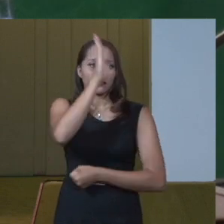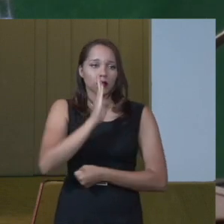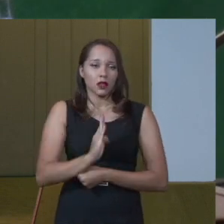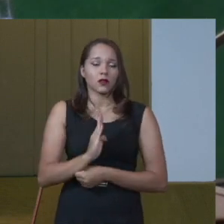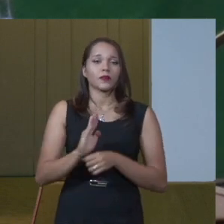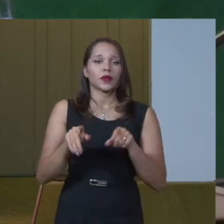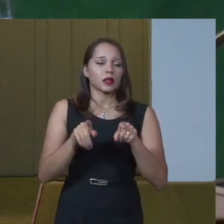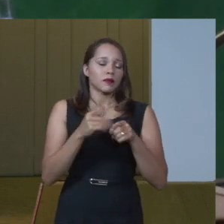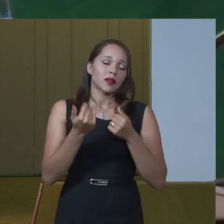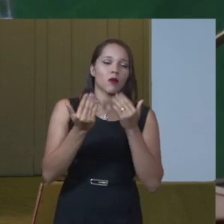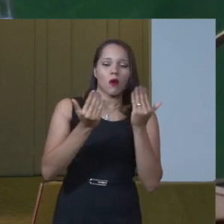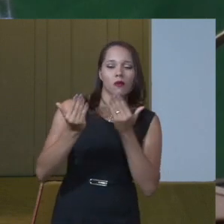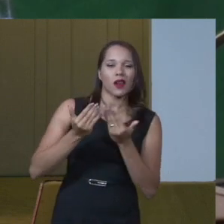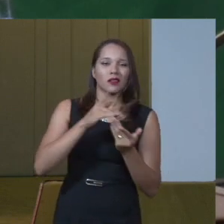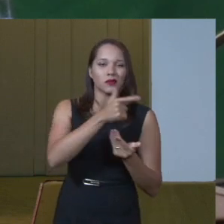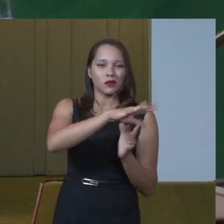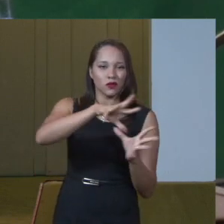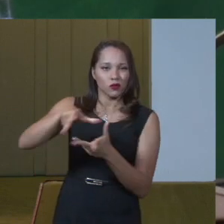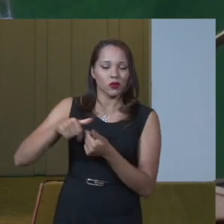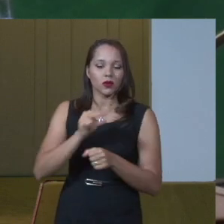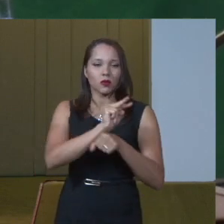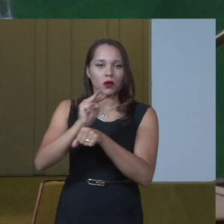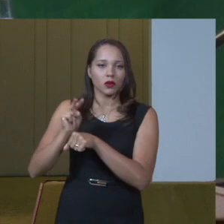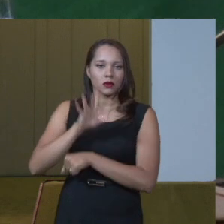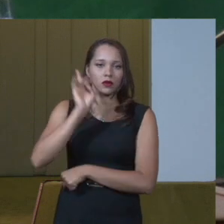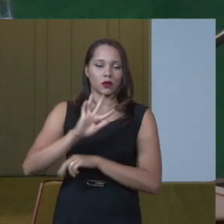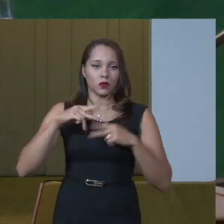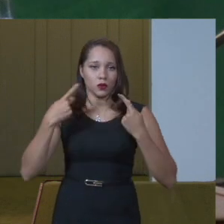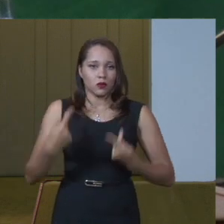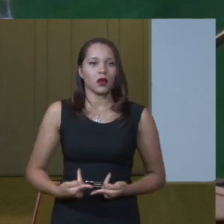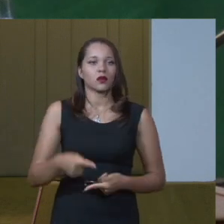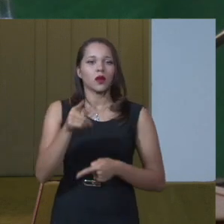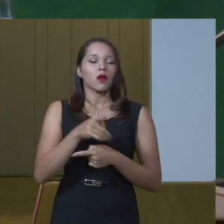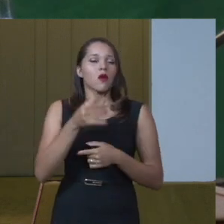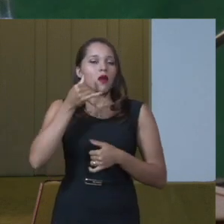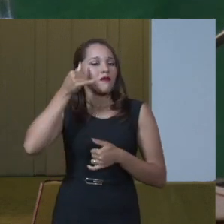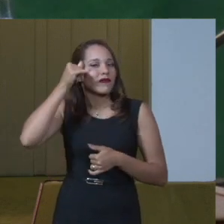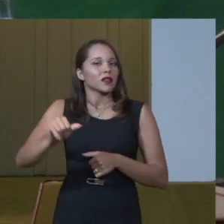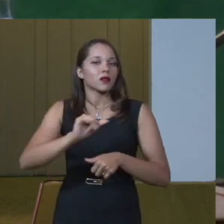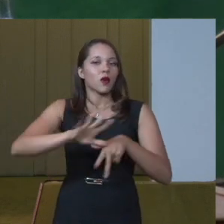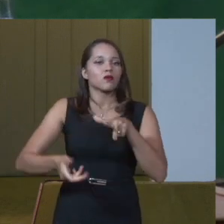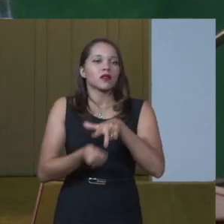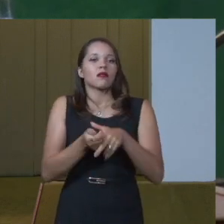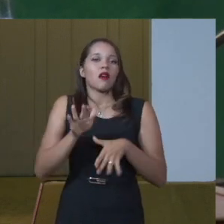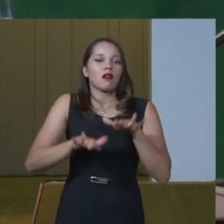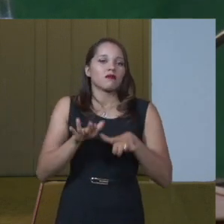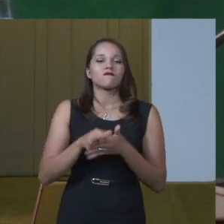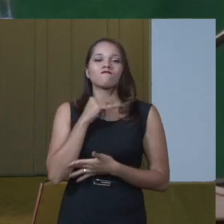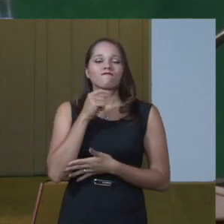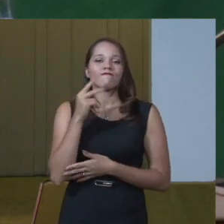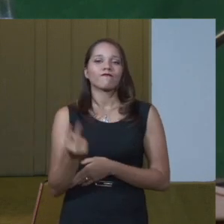talvez incomparáveis em todo o mundo, nessa área de proteger os direitos humanos através do combate à corrupção, infelizmente, muitas vezes